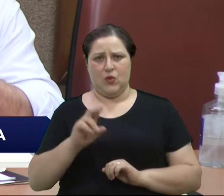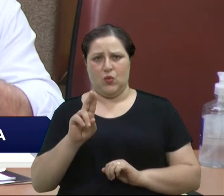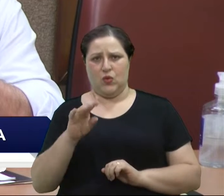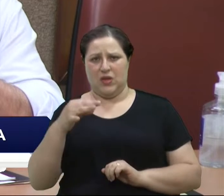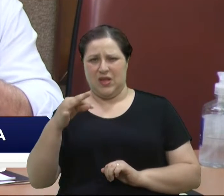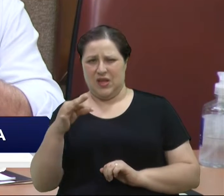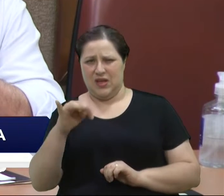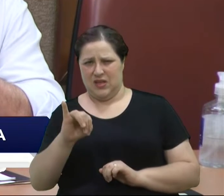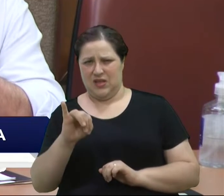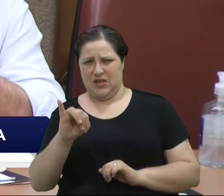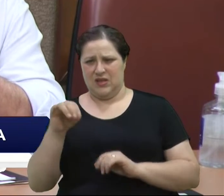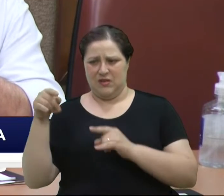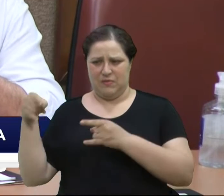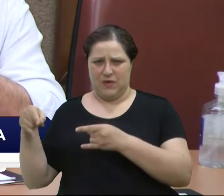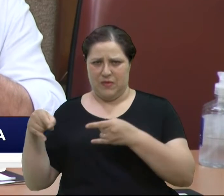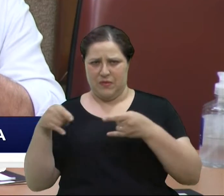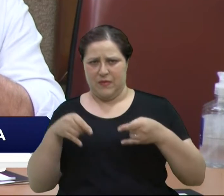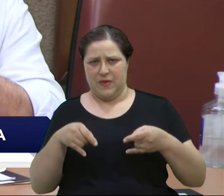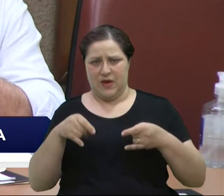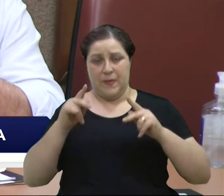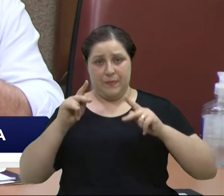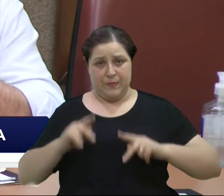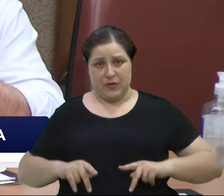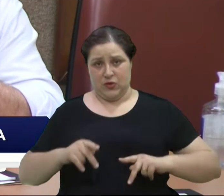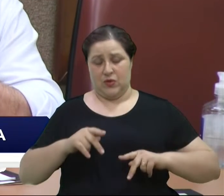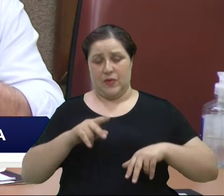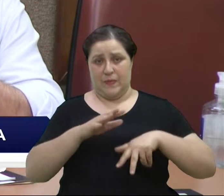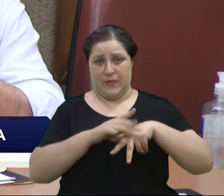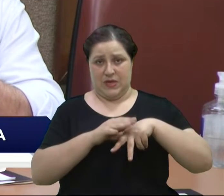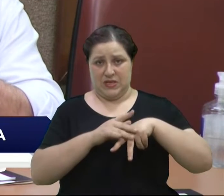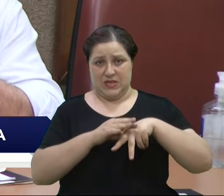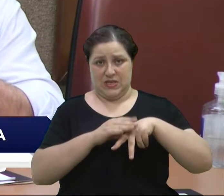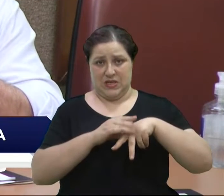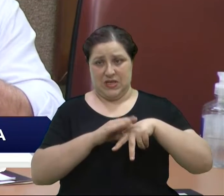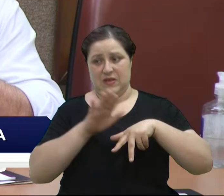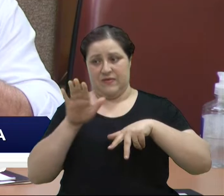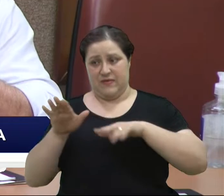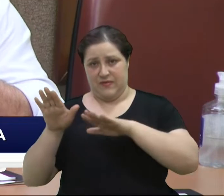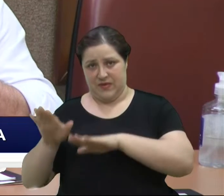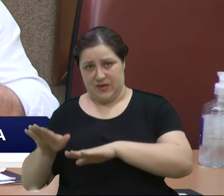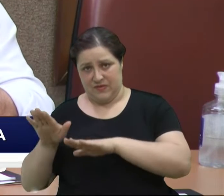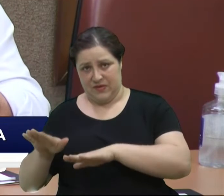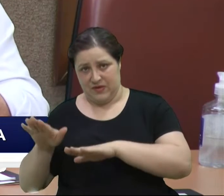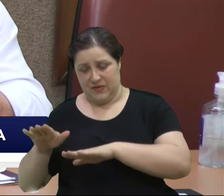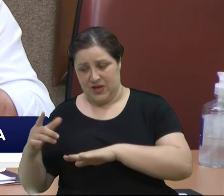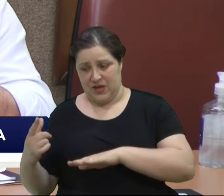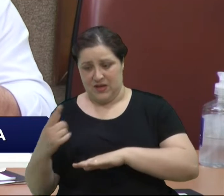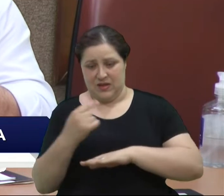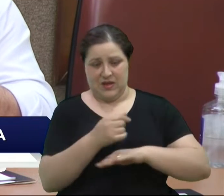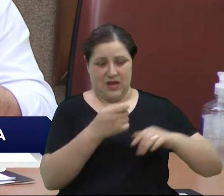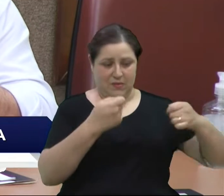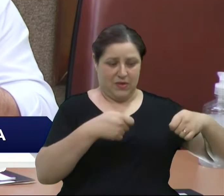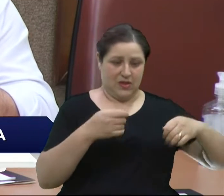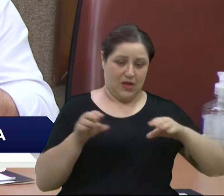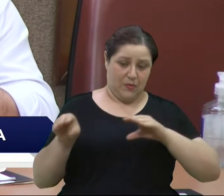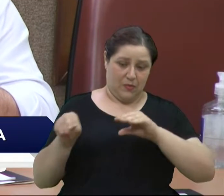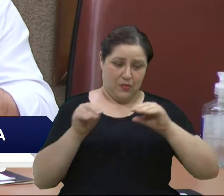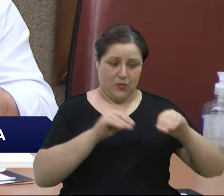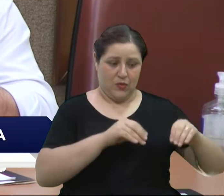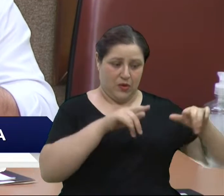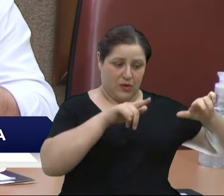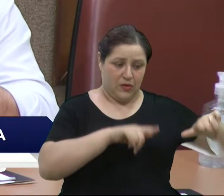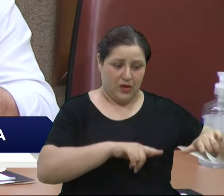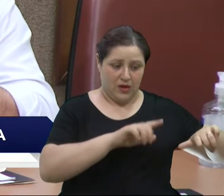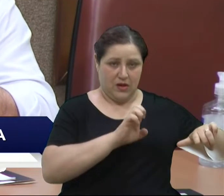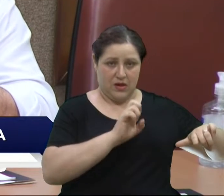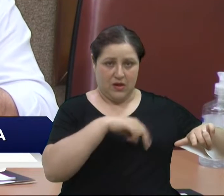pensar que os pacientes que saem desse leito de terapia intensiva, ele tem que ir para uma enfermaria. Então, por diversos momentos, o